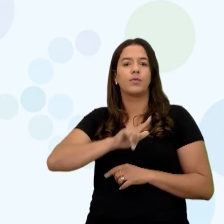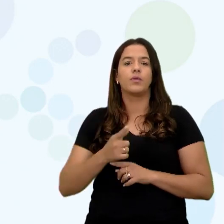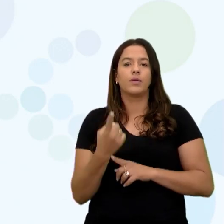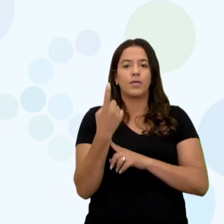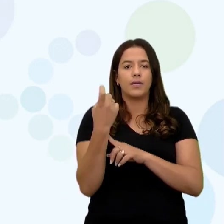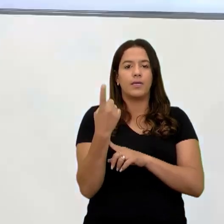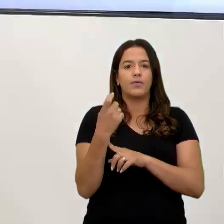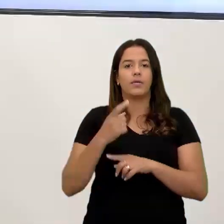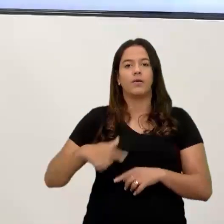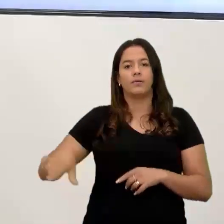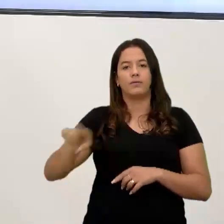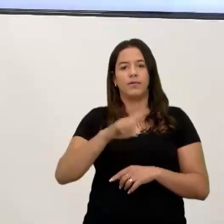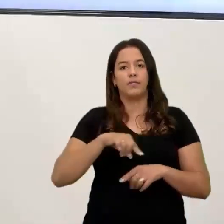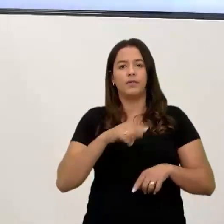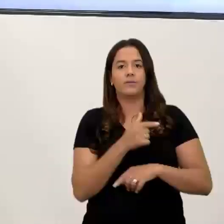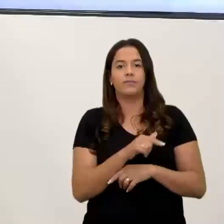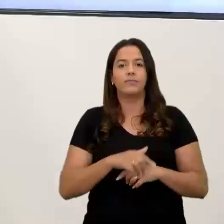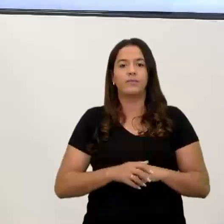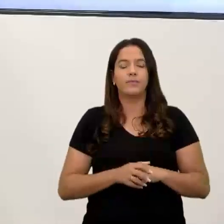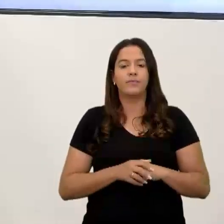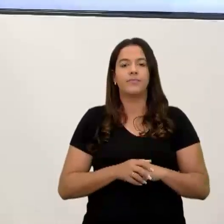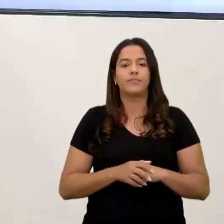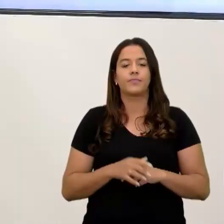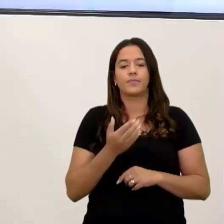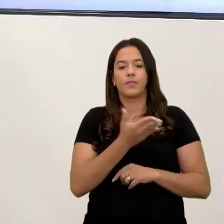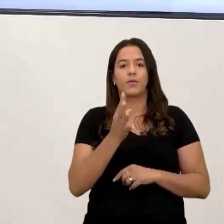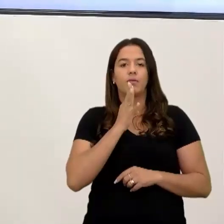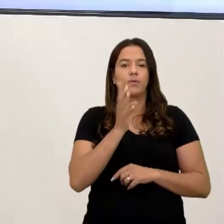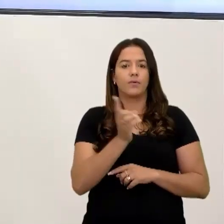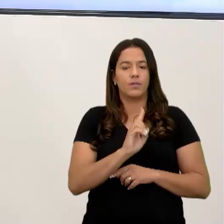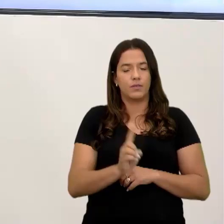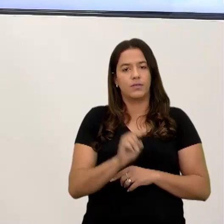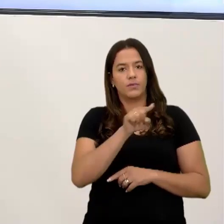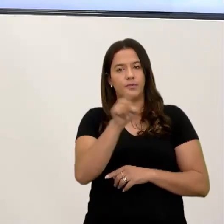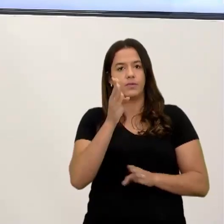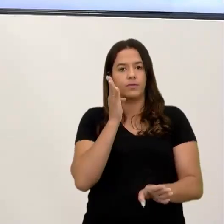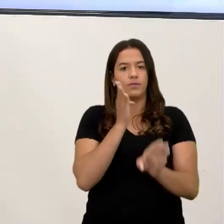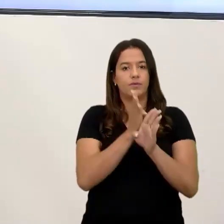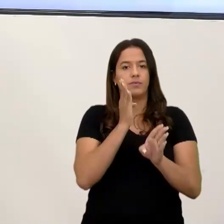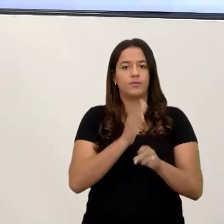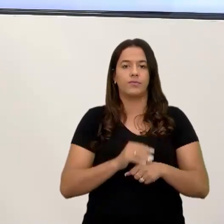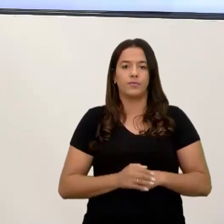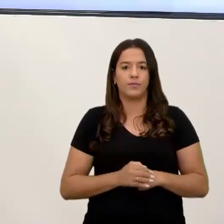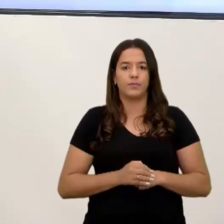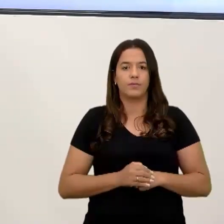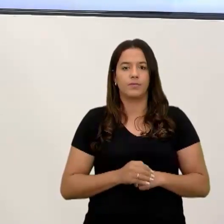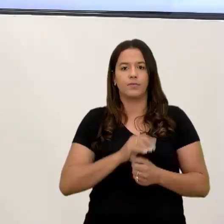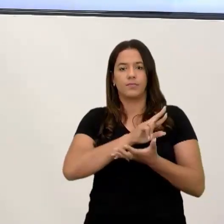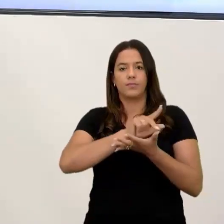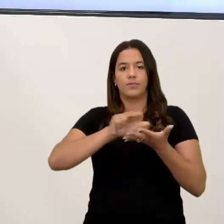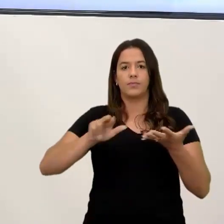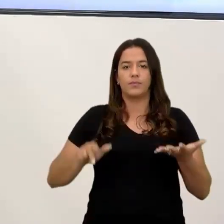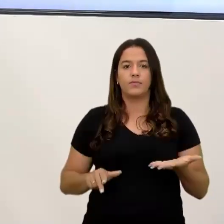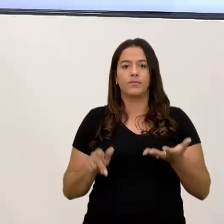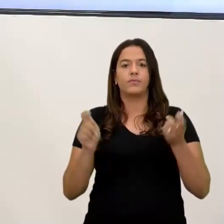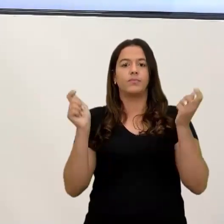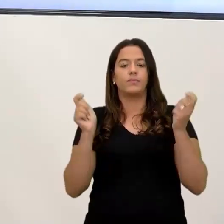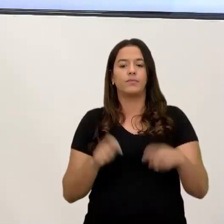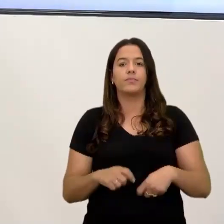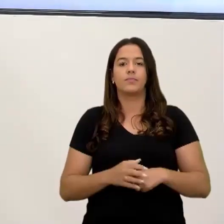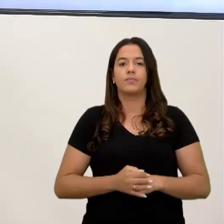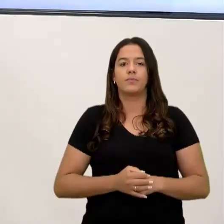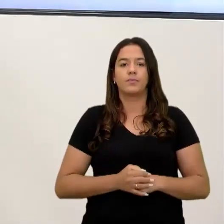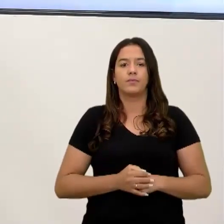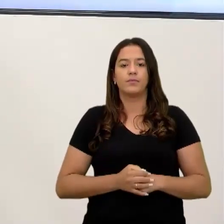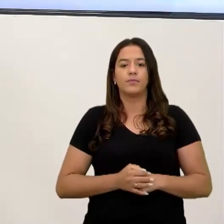valor, você consegue descobrir, né? Uma coisa que é desconhecida, mas que você descobre. E variável é quando a gente descobre também, pode